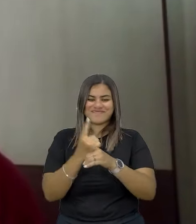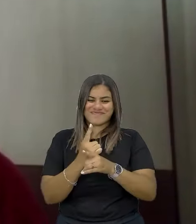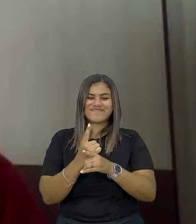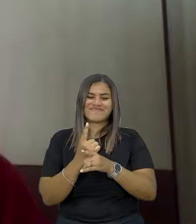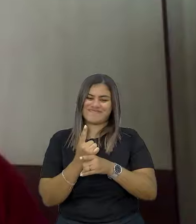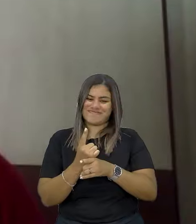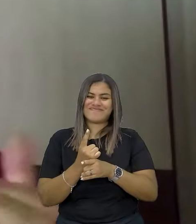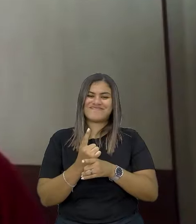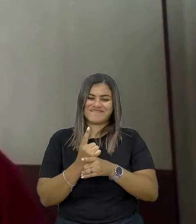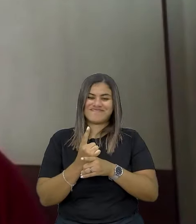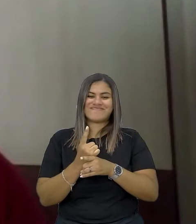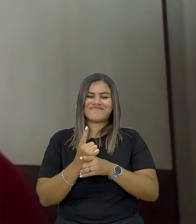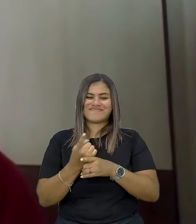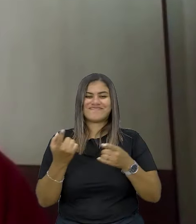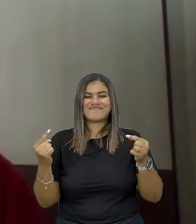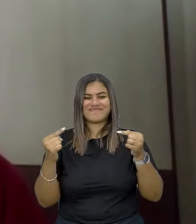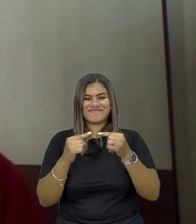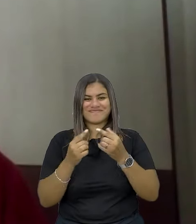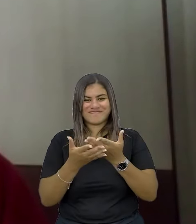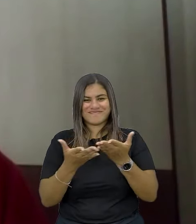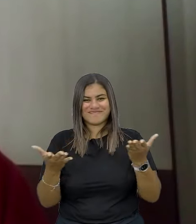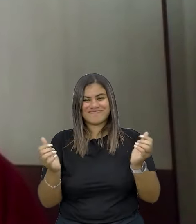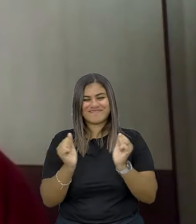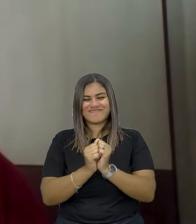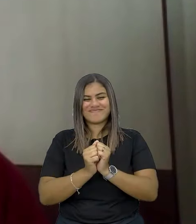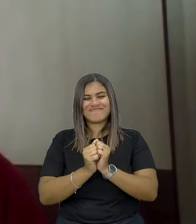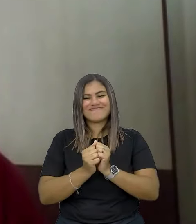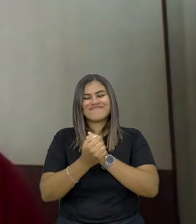nossa formação de etapa. Conto com a colaboração de todos